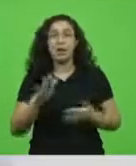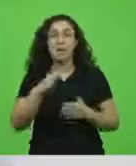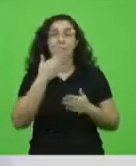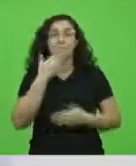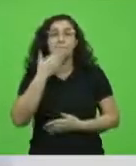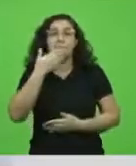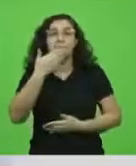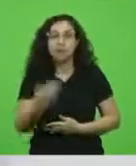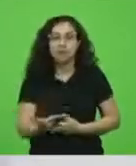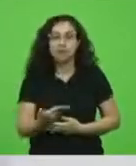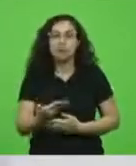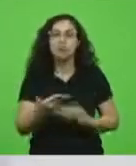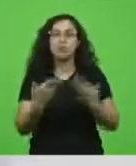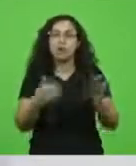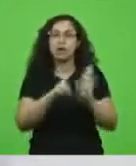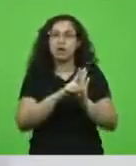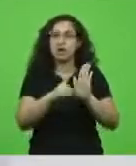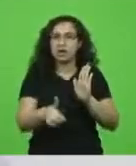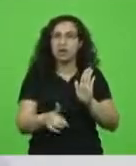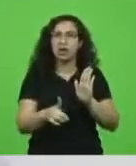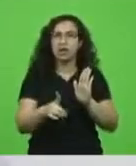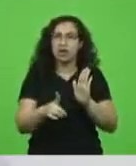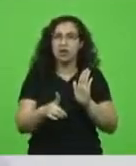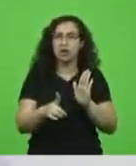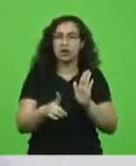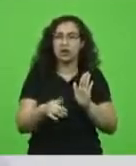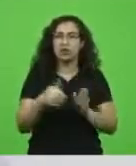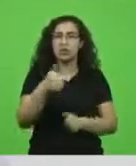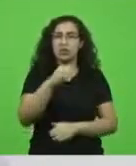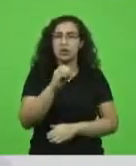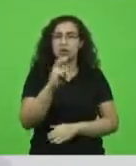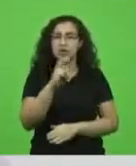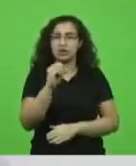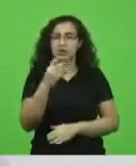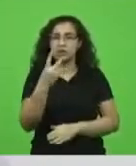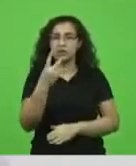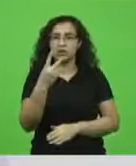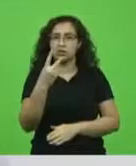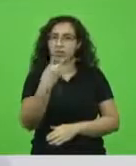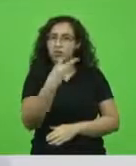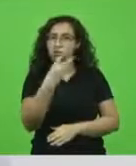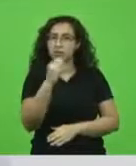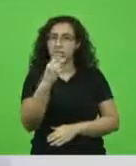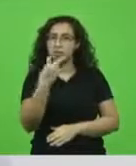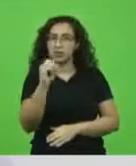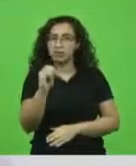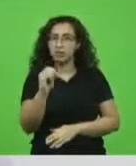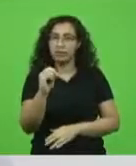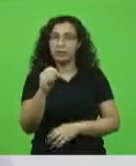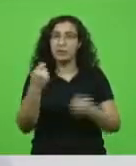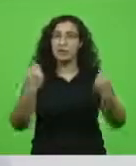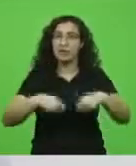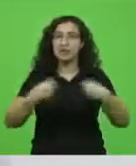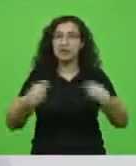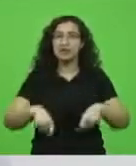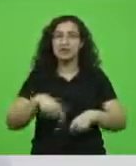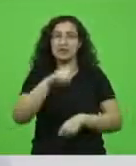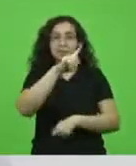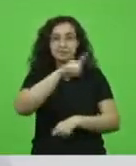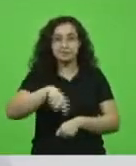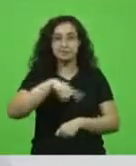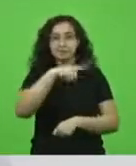clamamos para que o referido decreto 10.502 de 2020 seja definitivamente